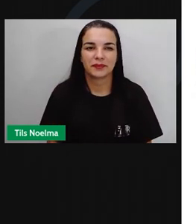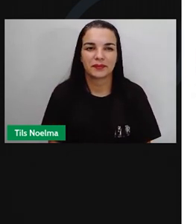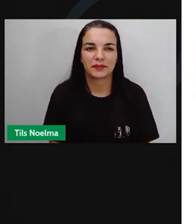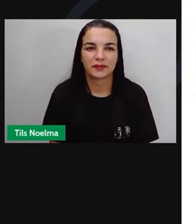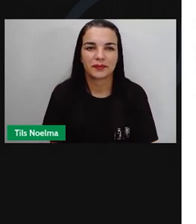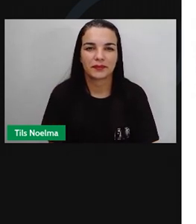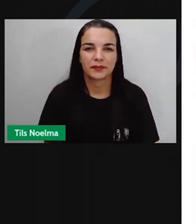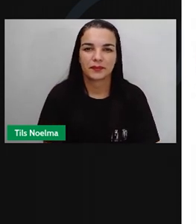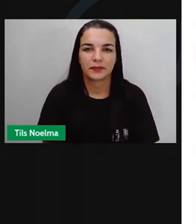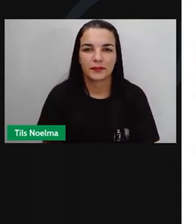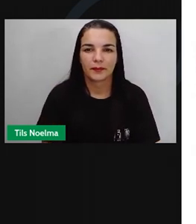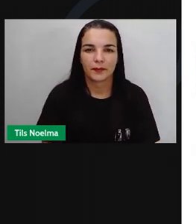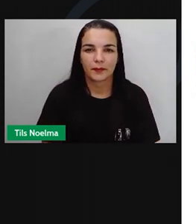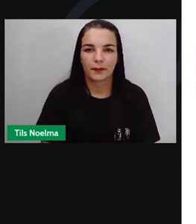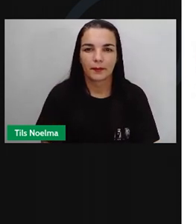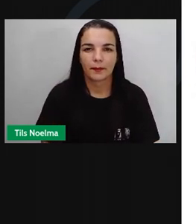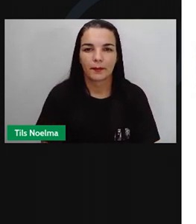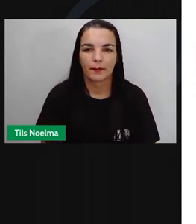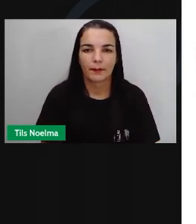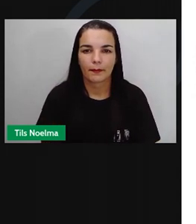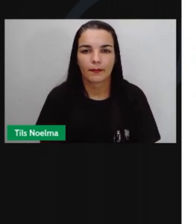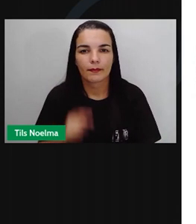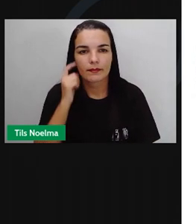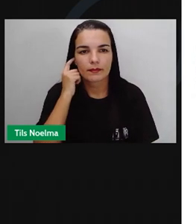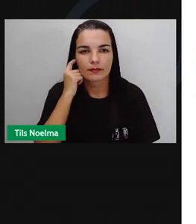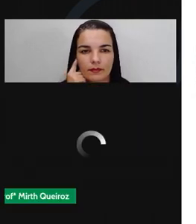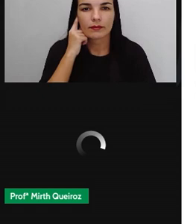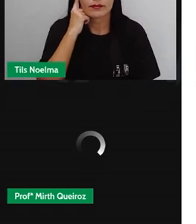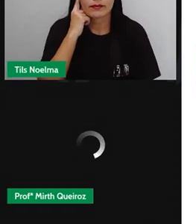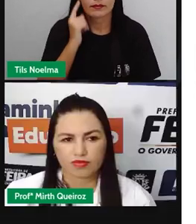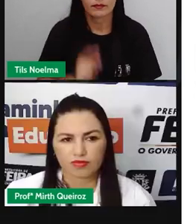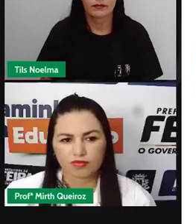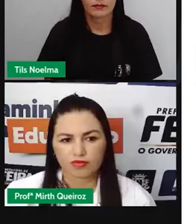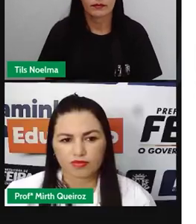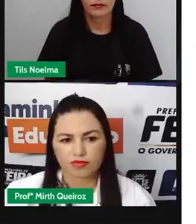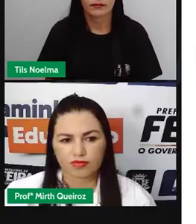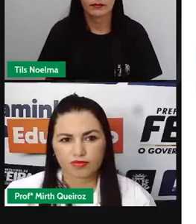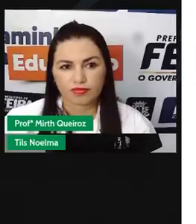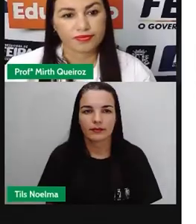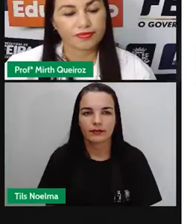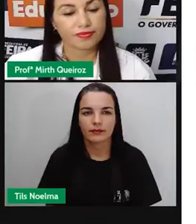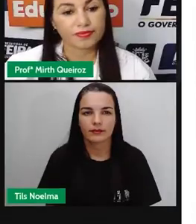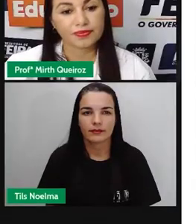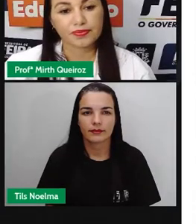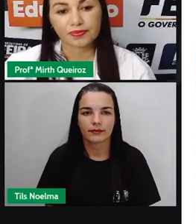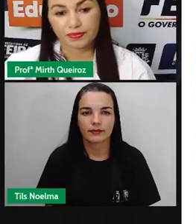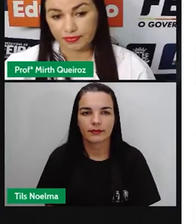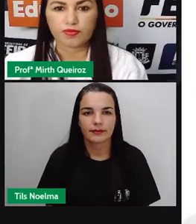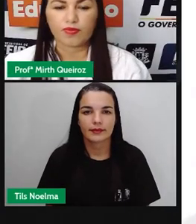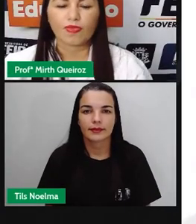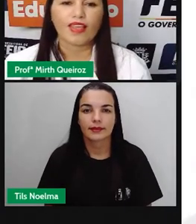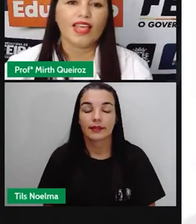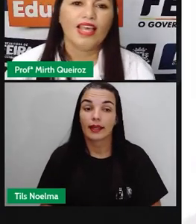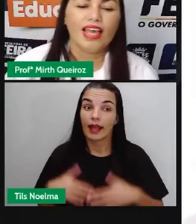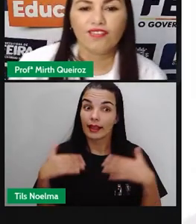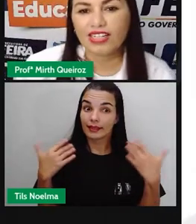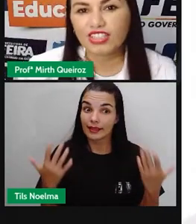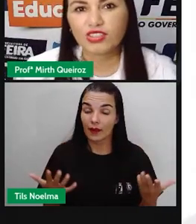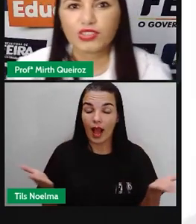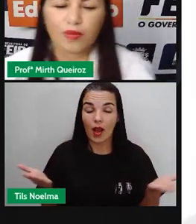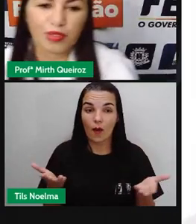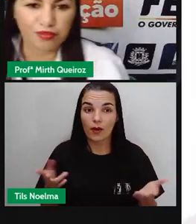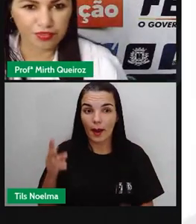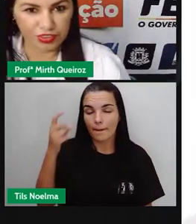e isso foi um minuto da terra se você gostou desse vídeo clique em gostei E compartilhe com seus amigos